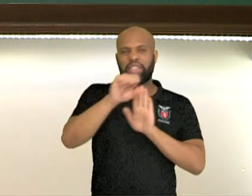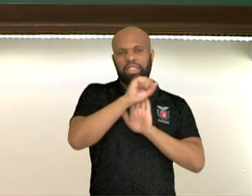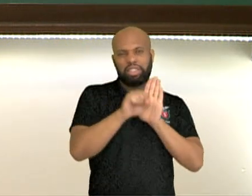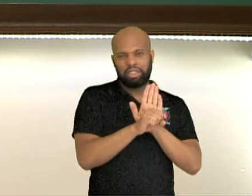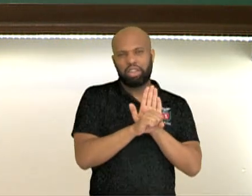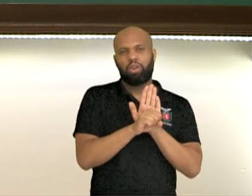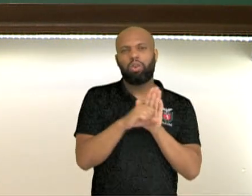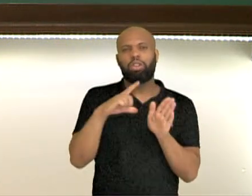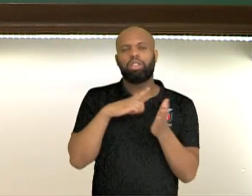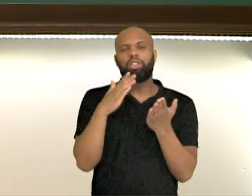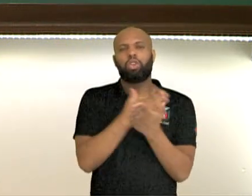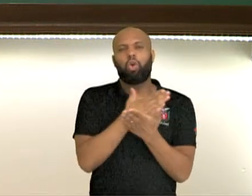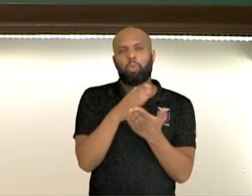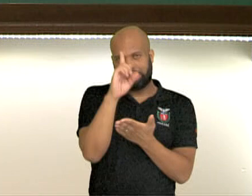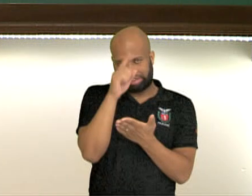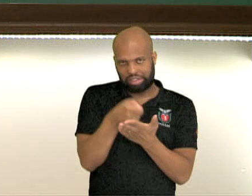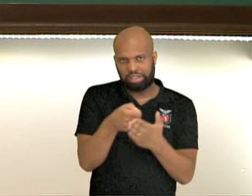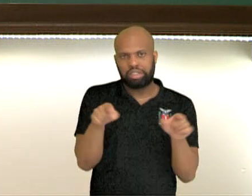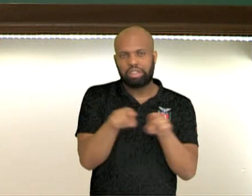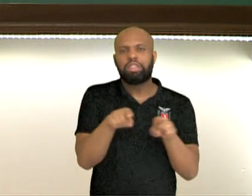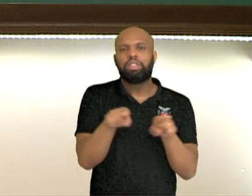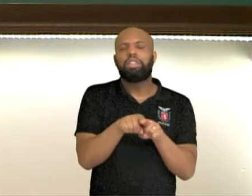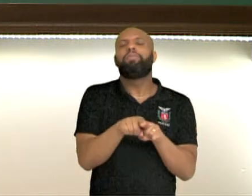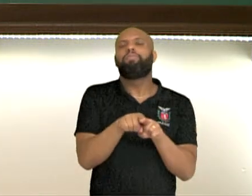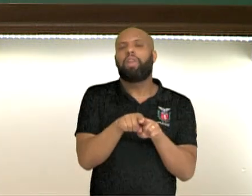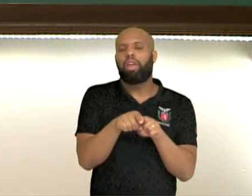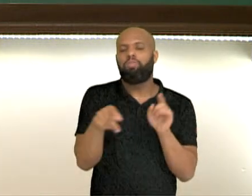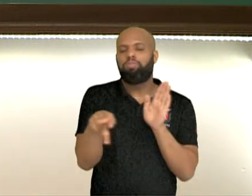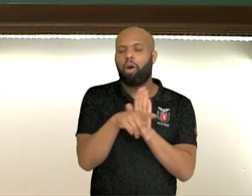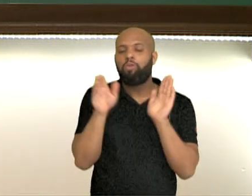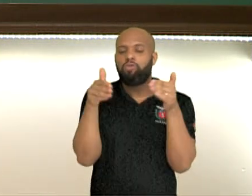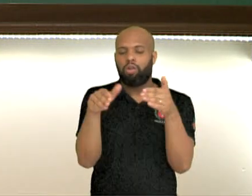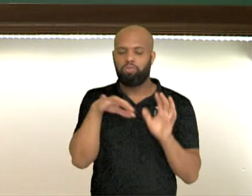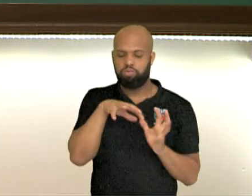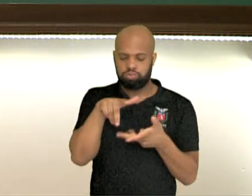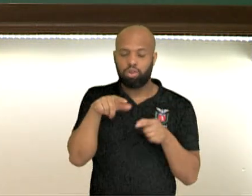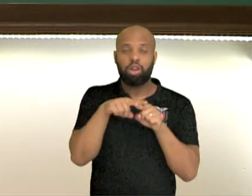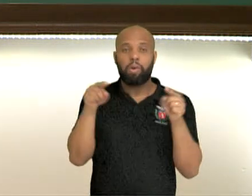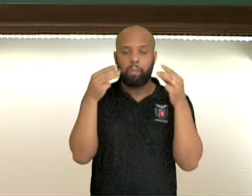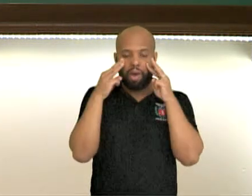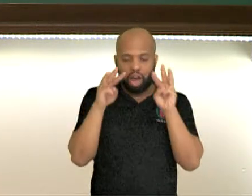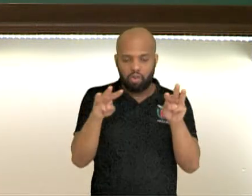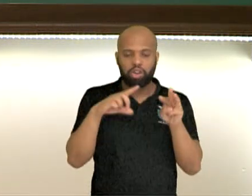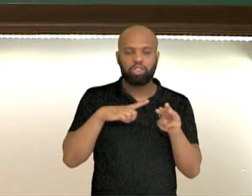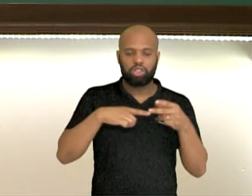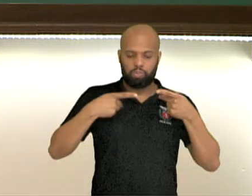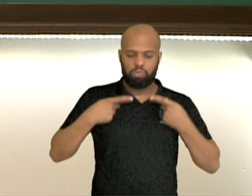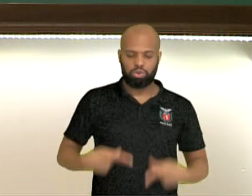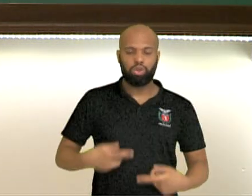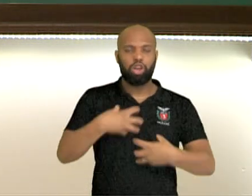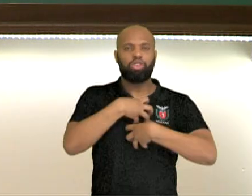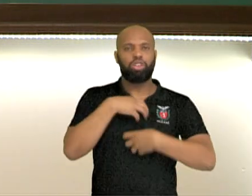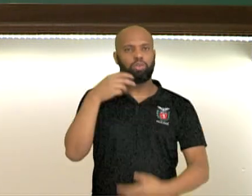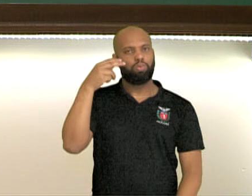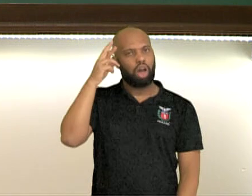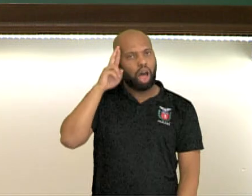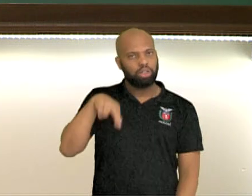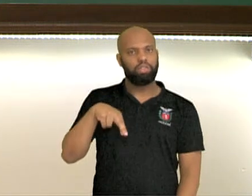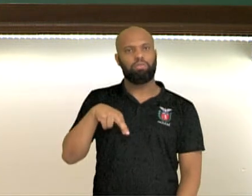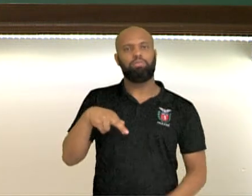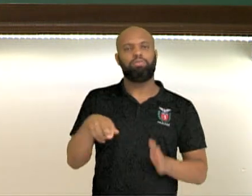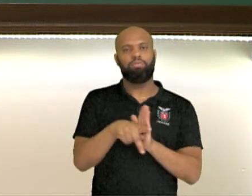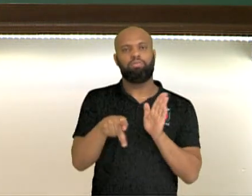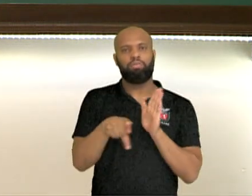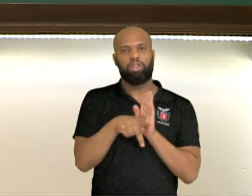de determinações, de engajamento perante o mundo, mas Maquiavel já tinha uma postura um pouco mais racional em relação à política,